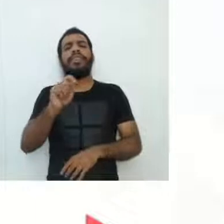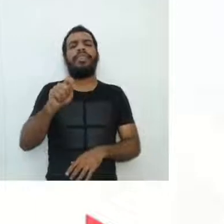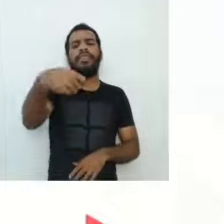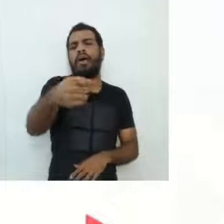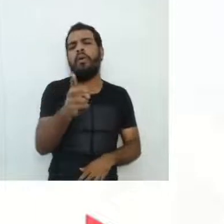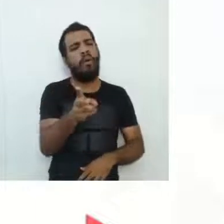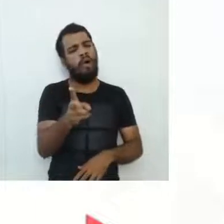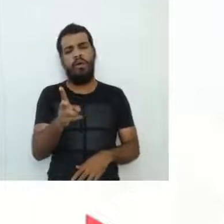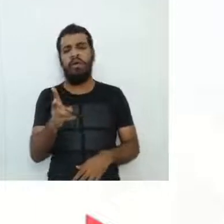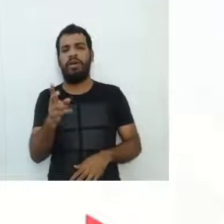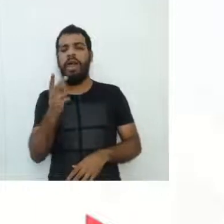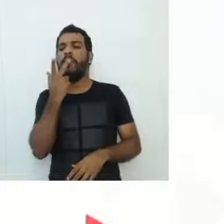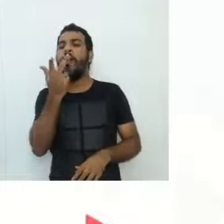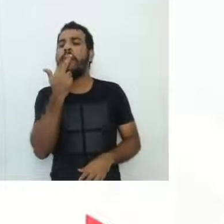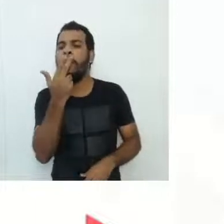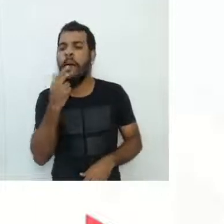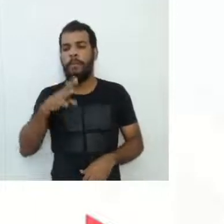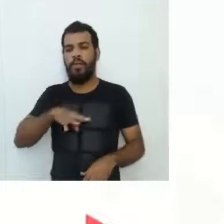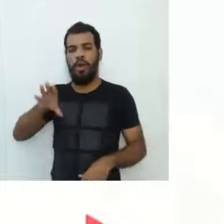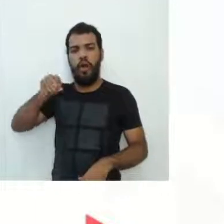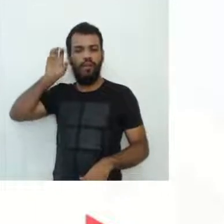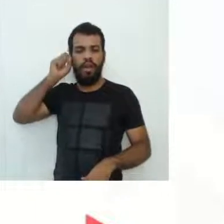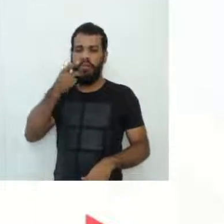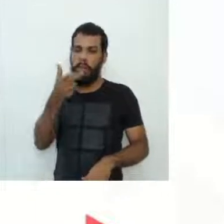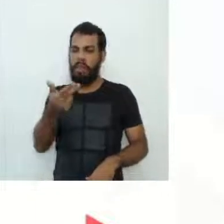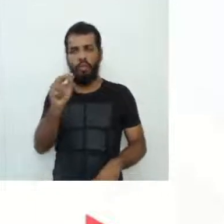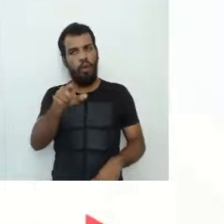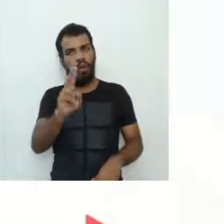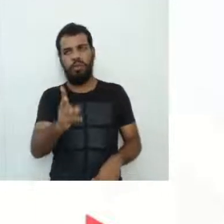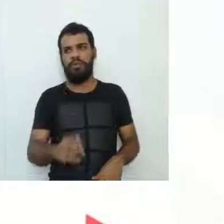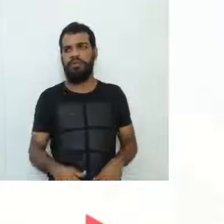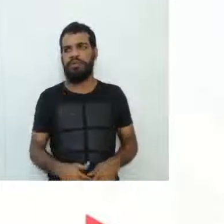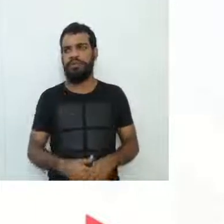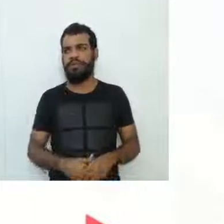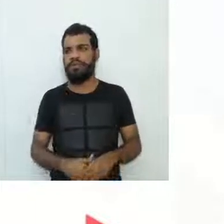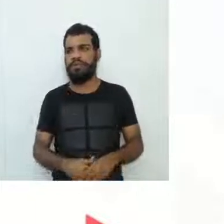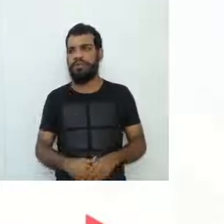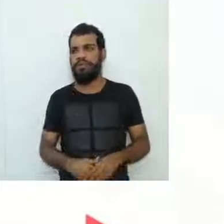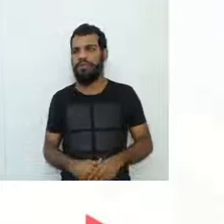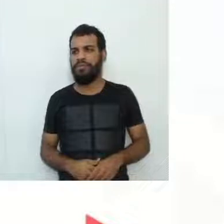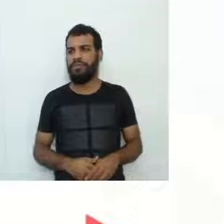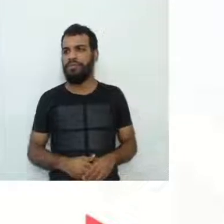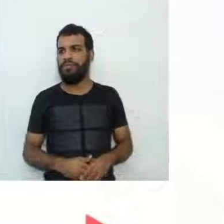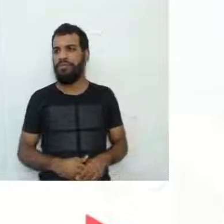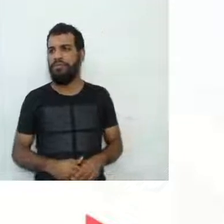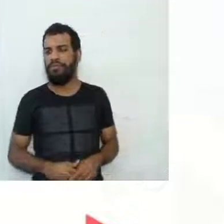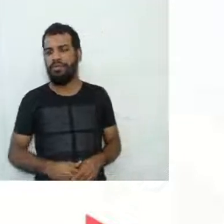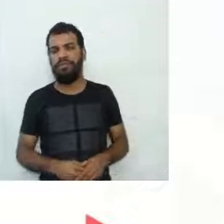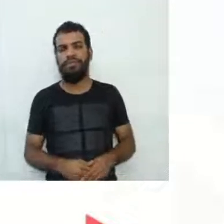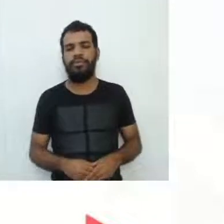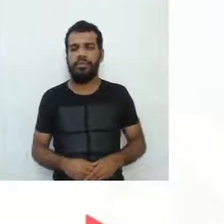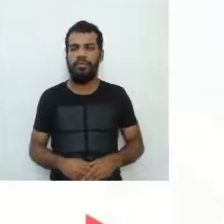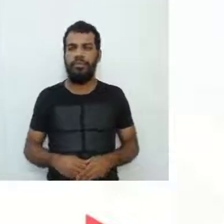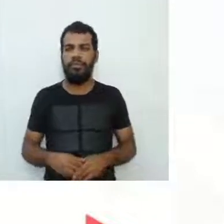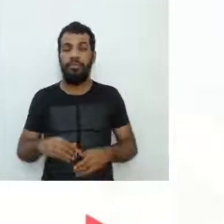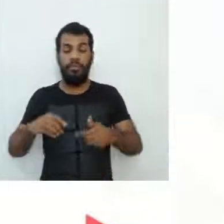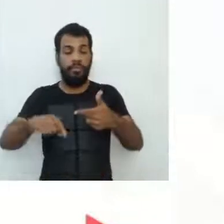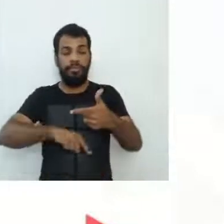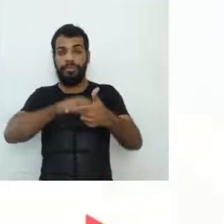modificar a escrita, mas não mexe na pronúncia. Outra questão é com relação ao